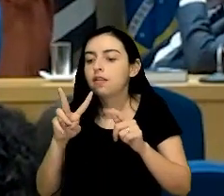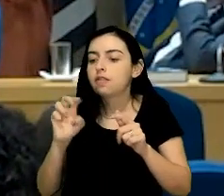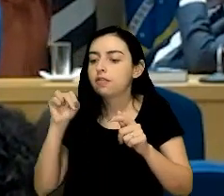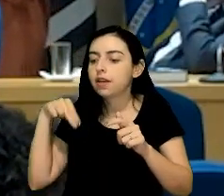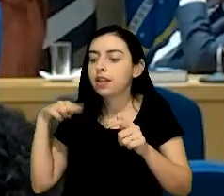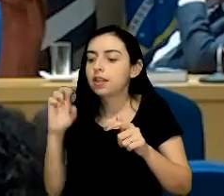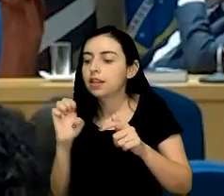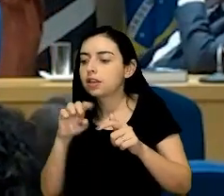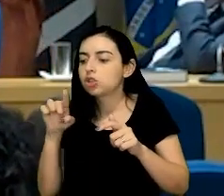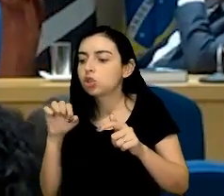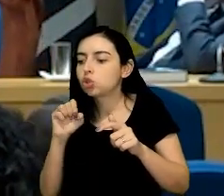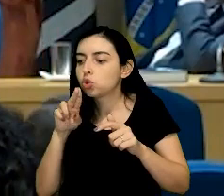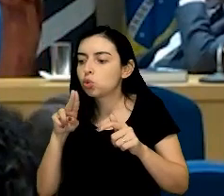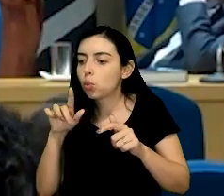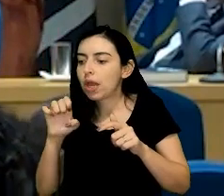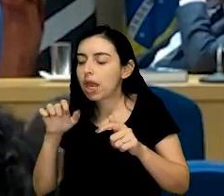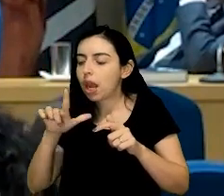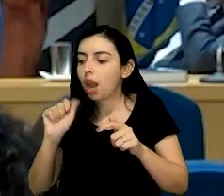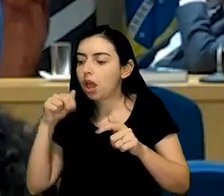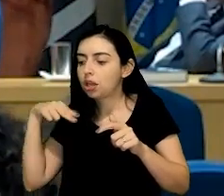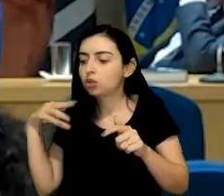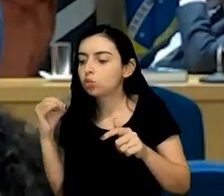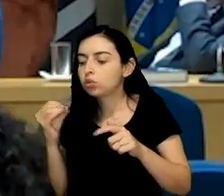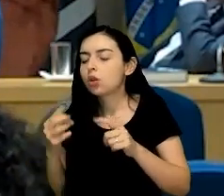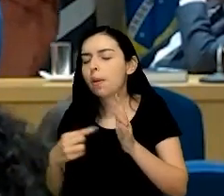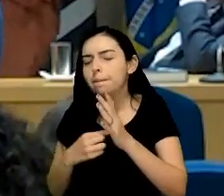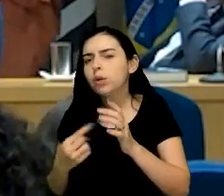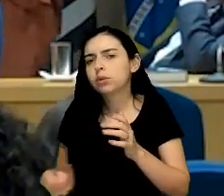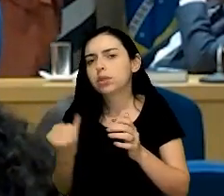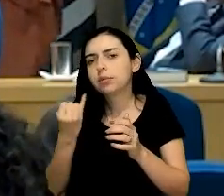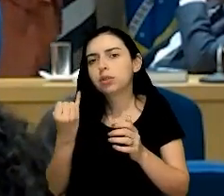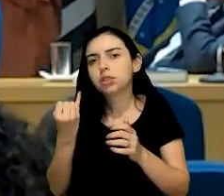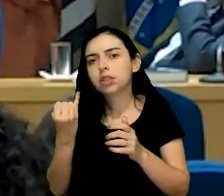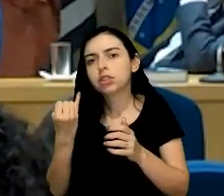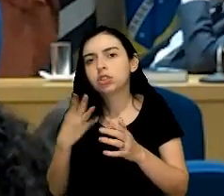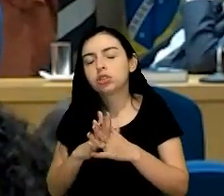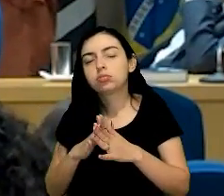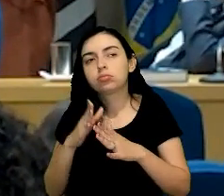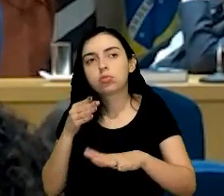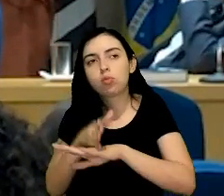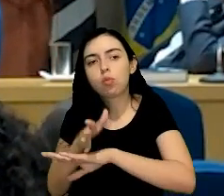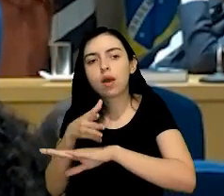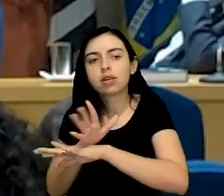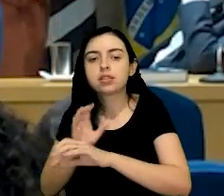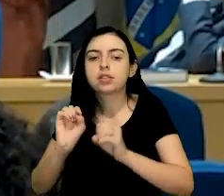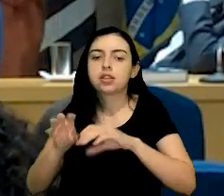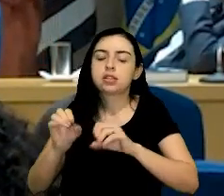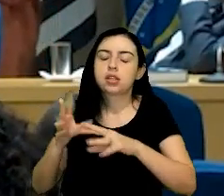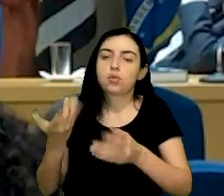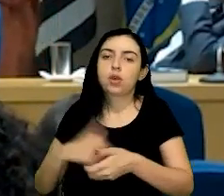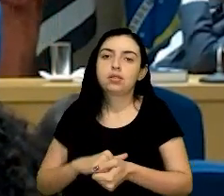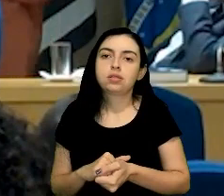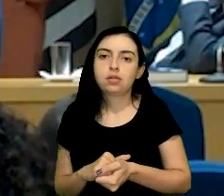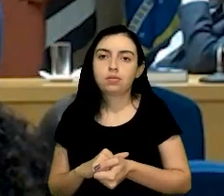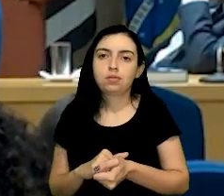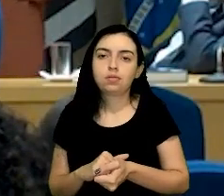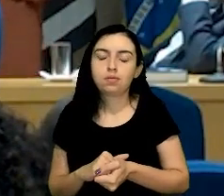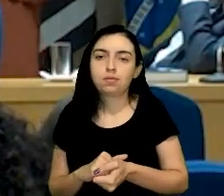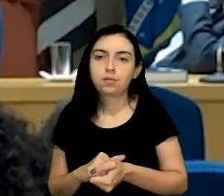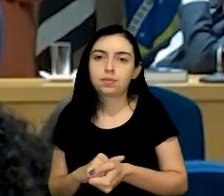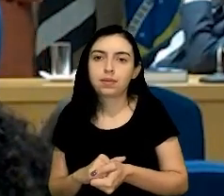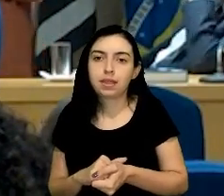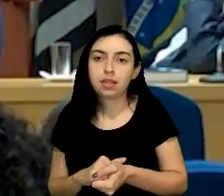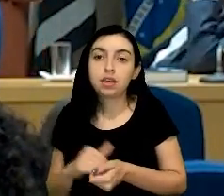E um ponto importante é essa questão do acesso à educação. Então, essa é uma instituição da Faculdade de Direito,